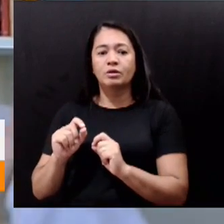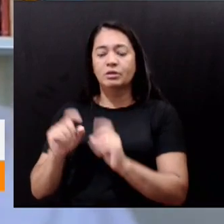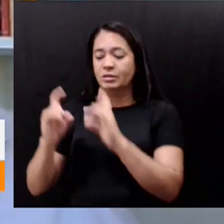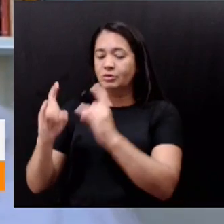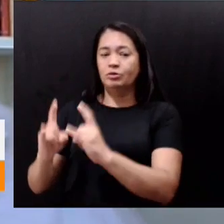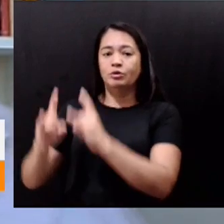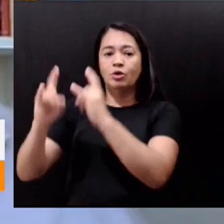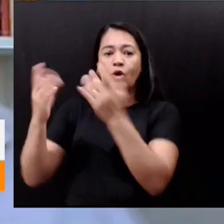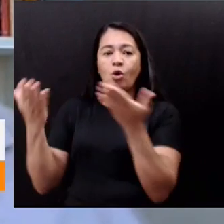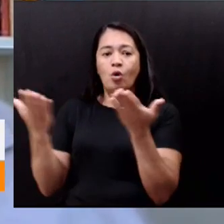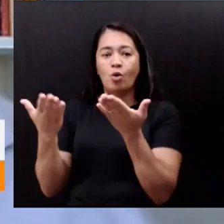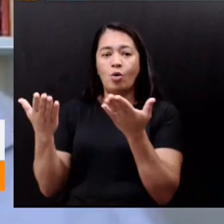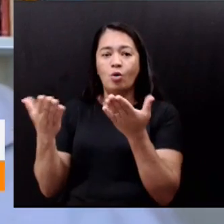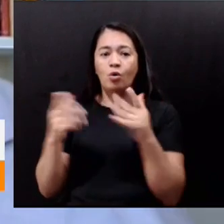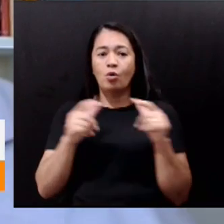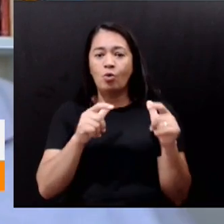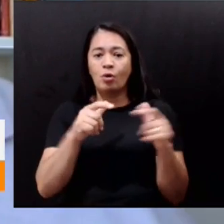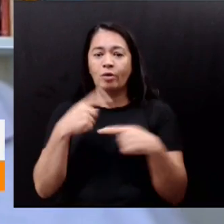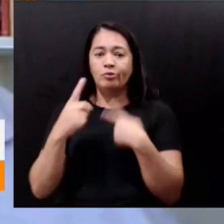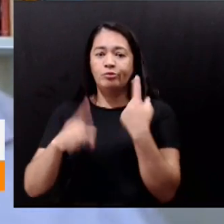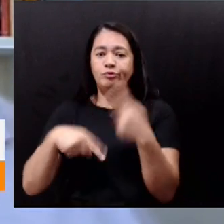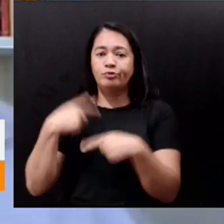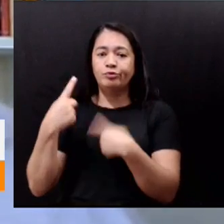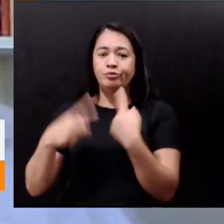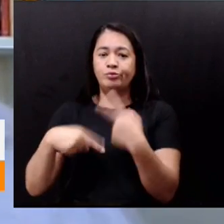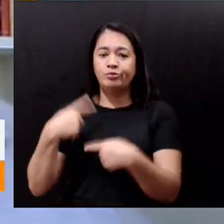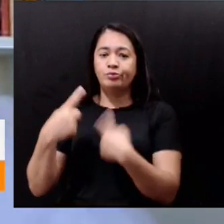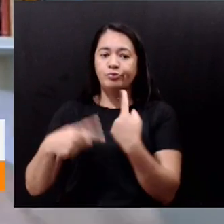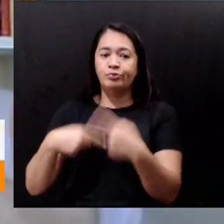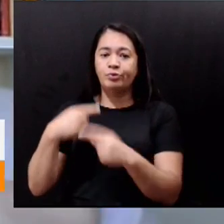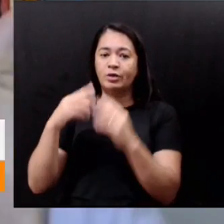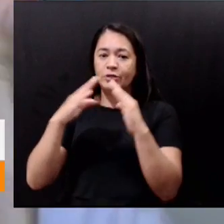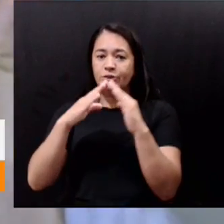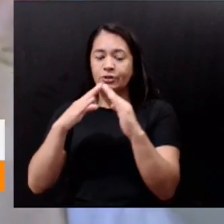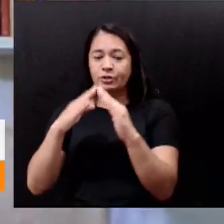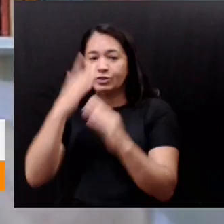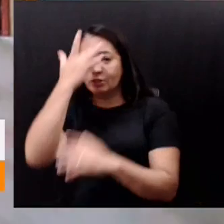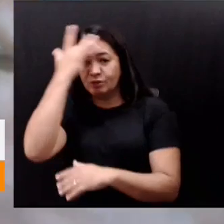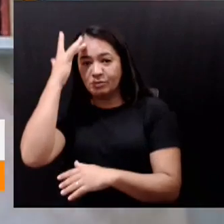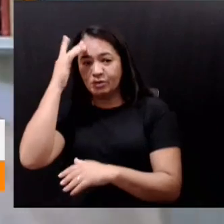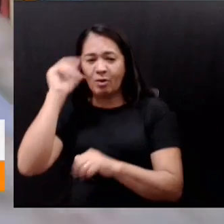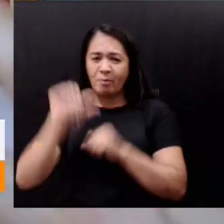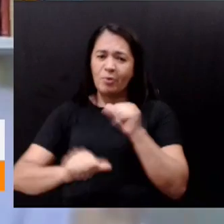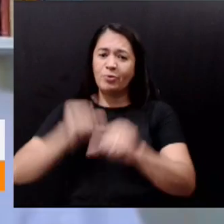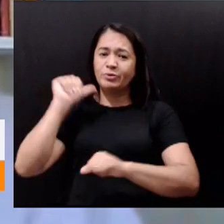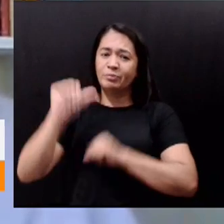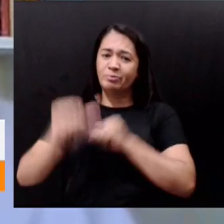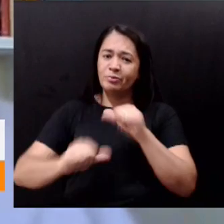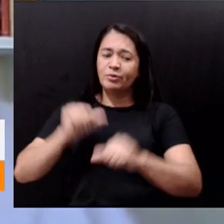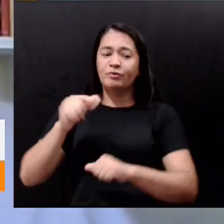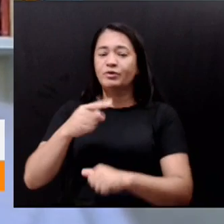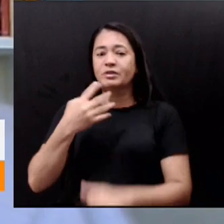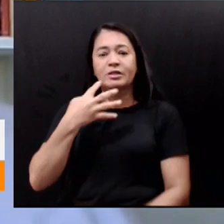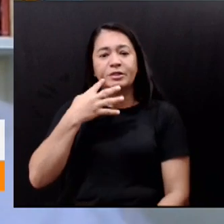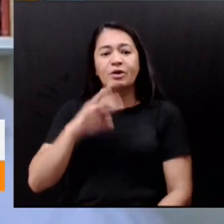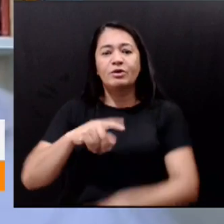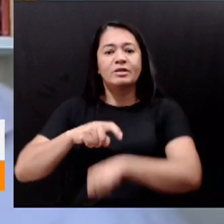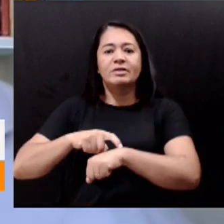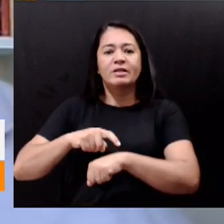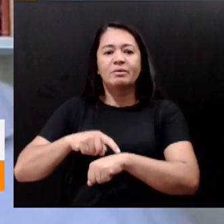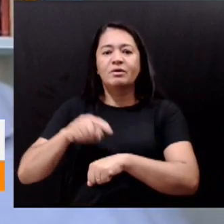onde a rotatividade de moradores ela é alta também. Então, você não consegue um tempo suficiente para você criar